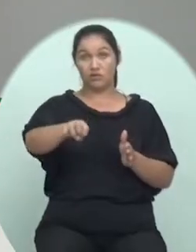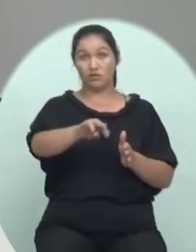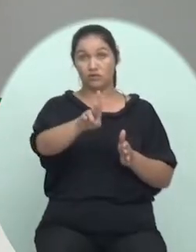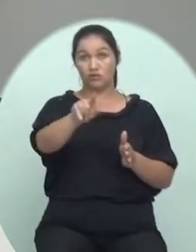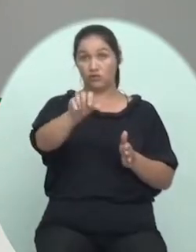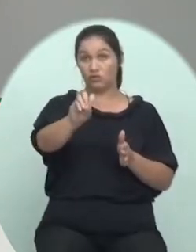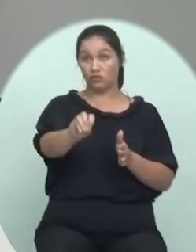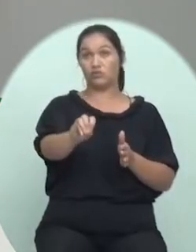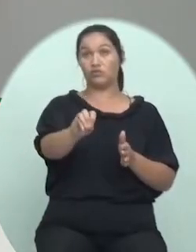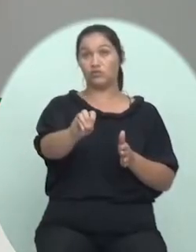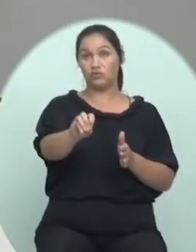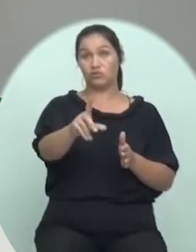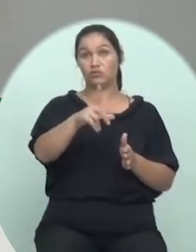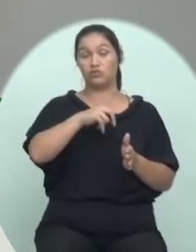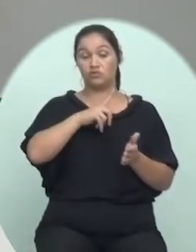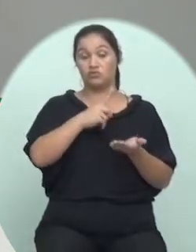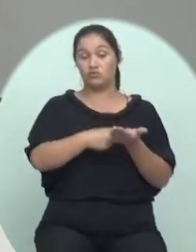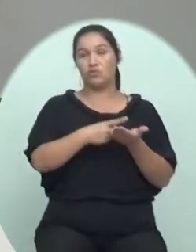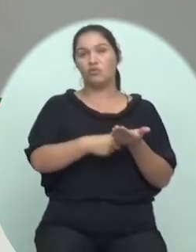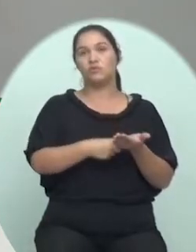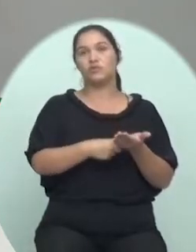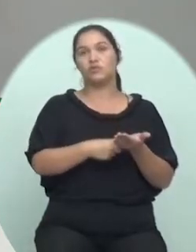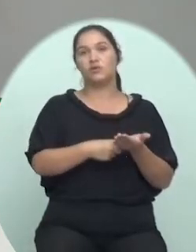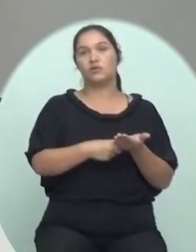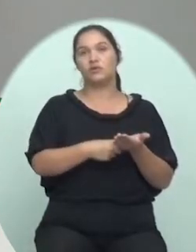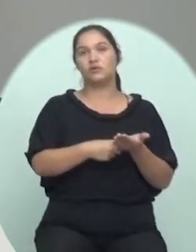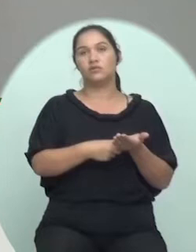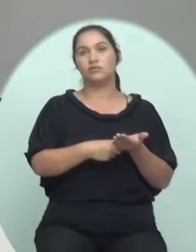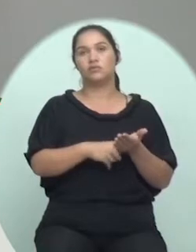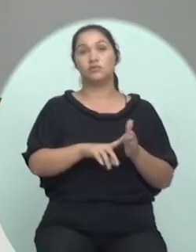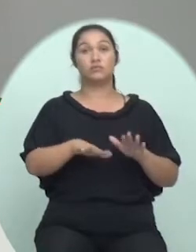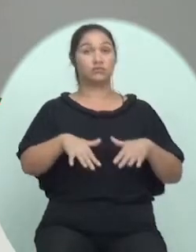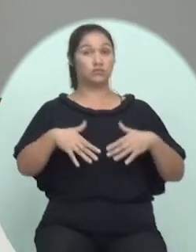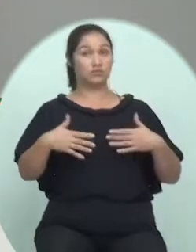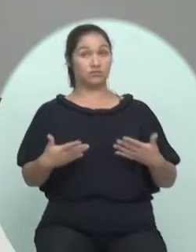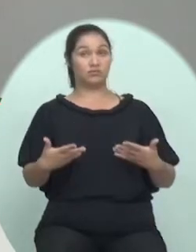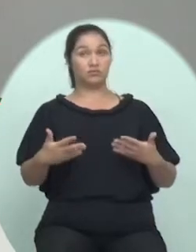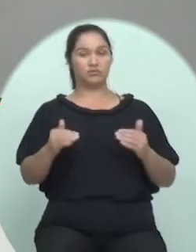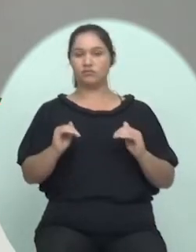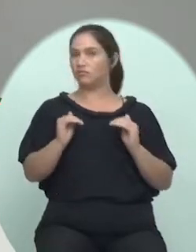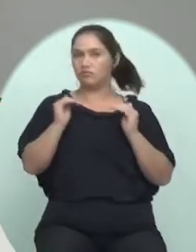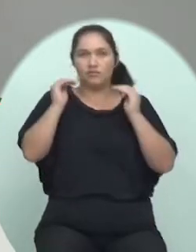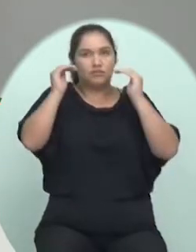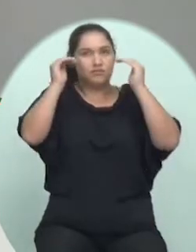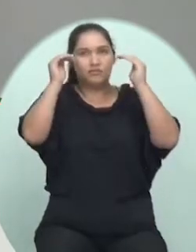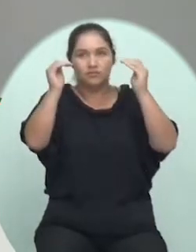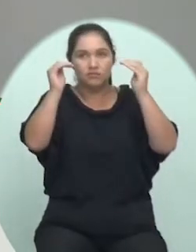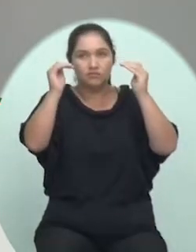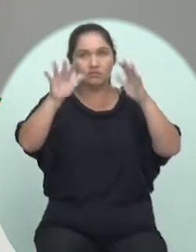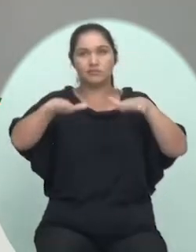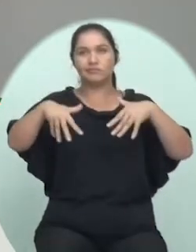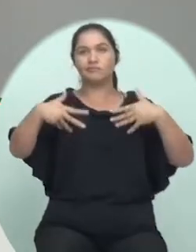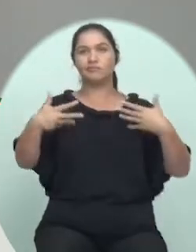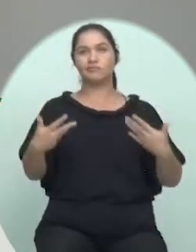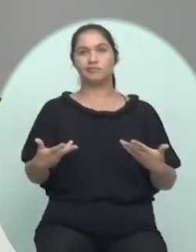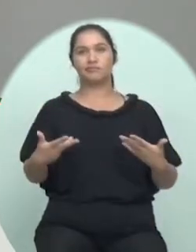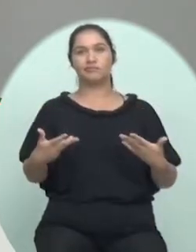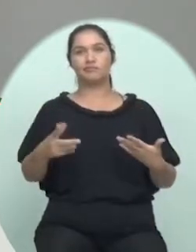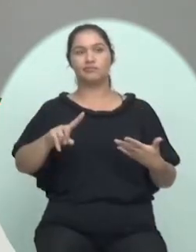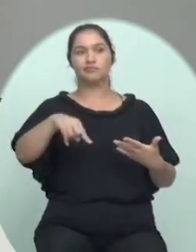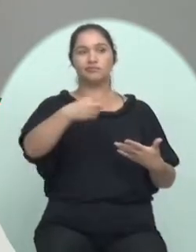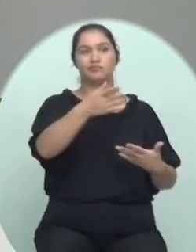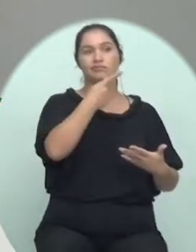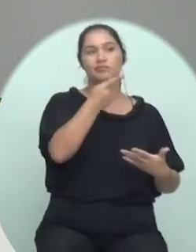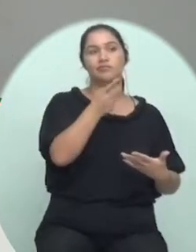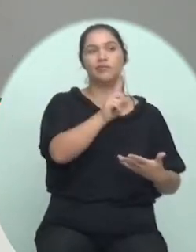e que eles eram um ano dele e ele não deram. Então, eles e os outros disseram que era mentira dele, que não tinha